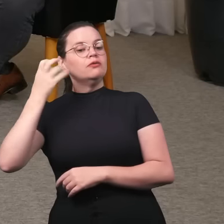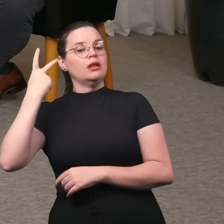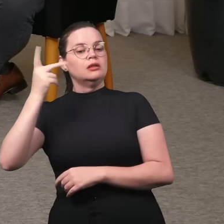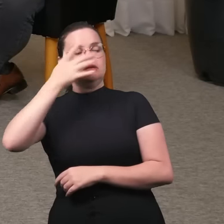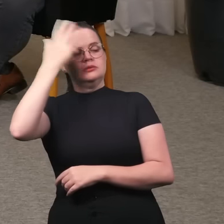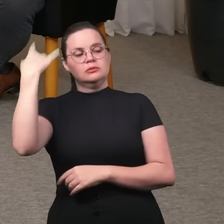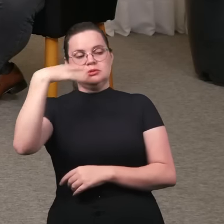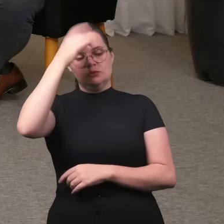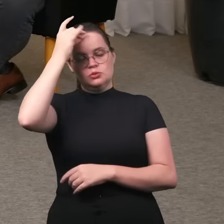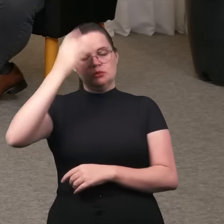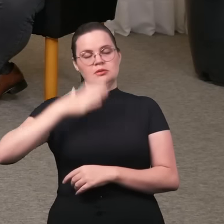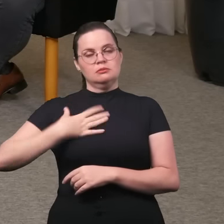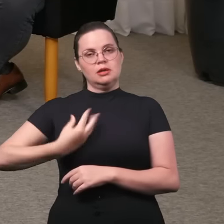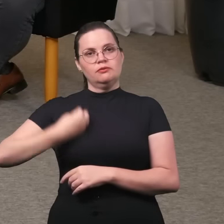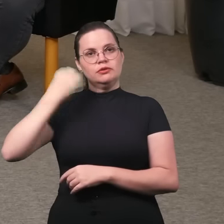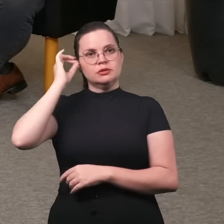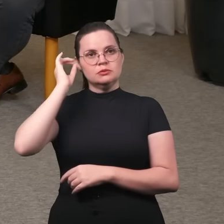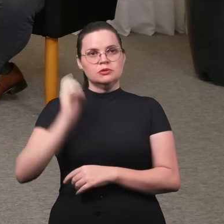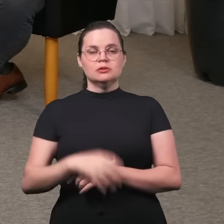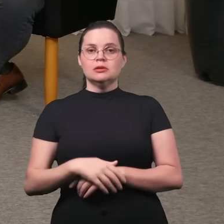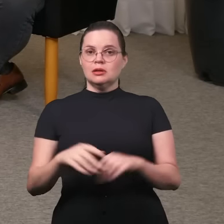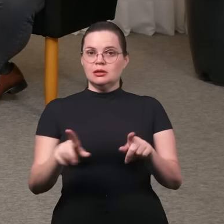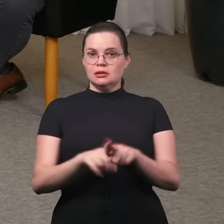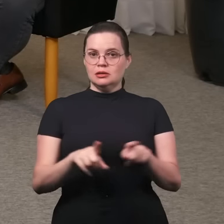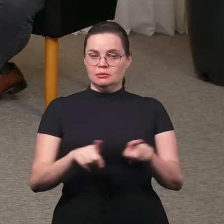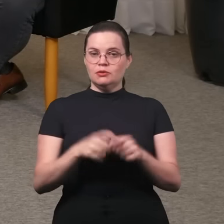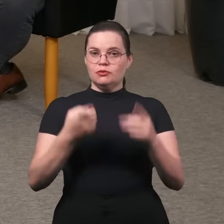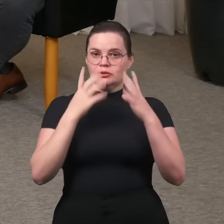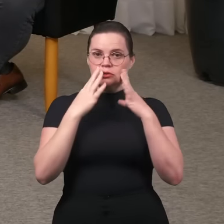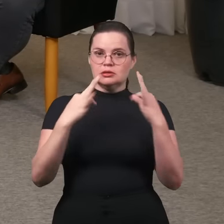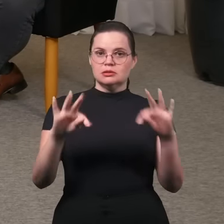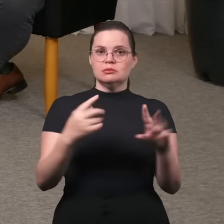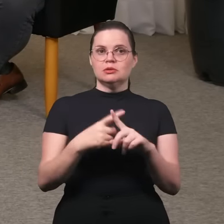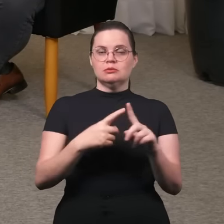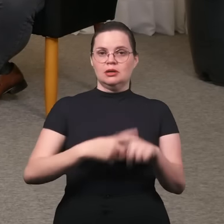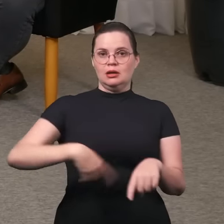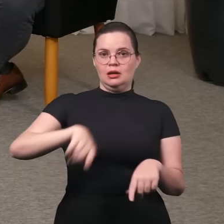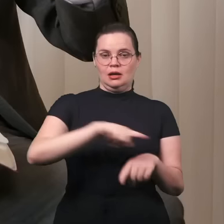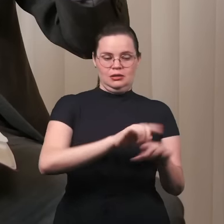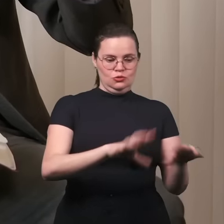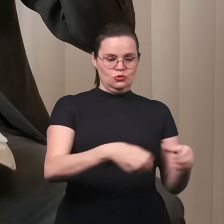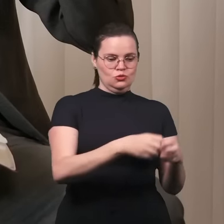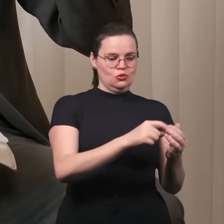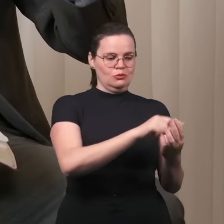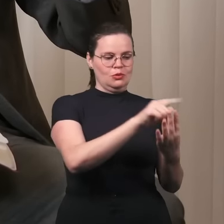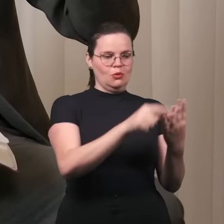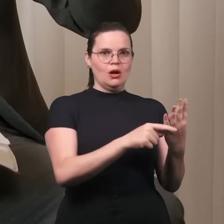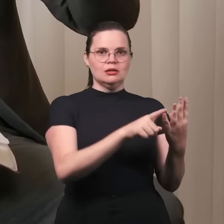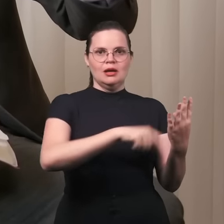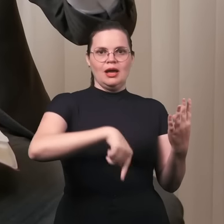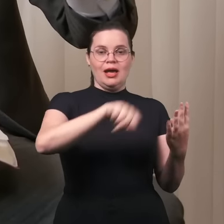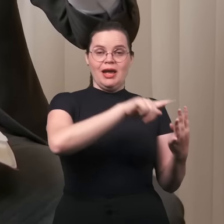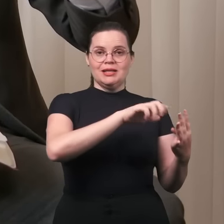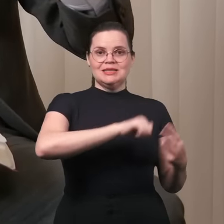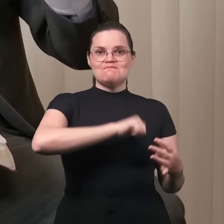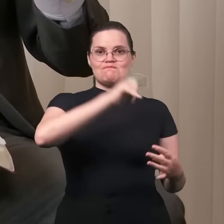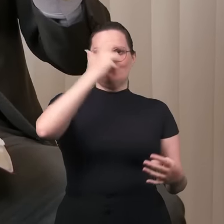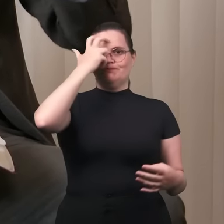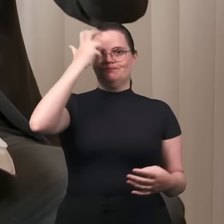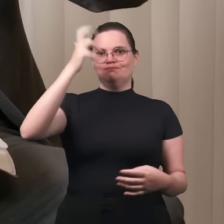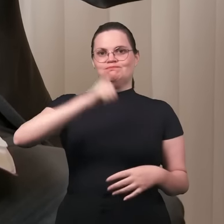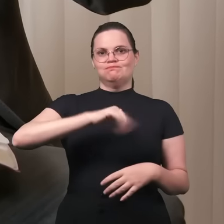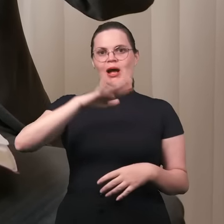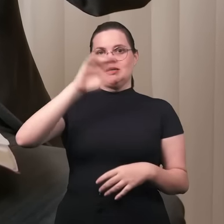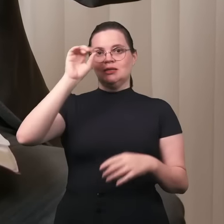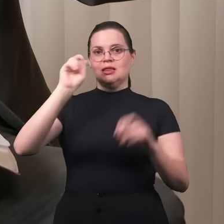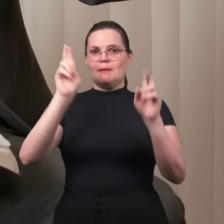queremos o espiritual. E por certo ali foi um testemunho, aquele que guarnecia os jovens, a palavra assim que eles caíram na graça. Então